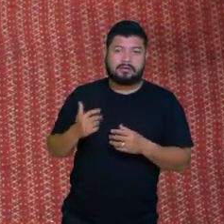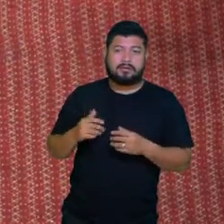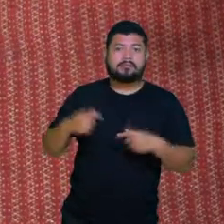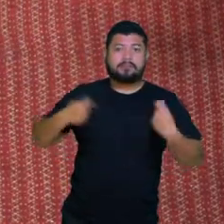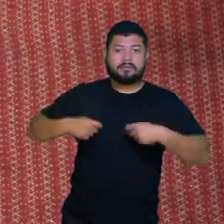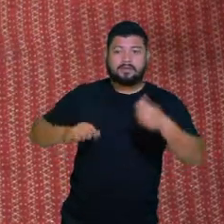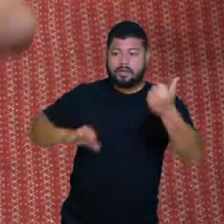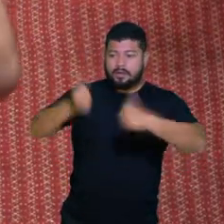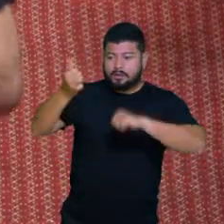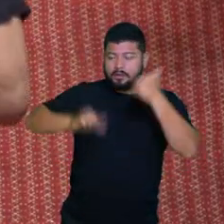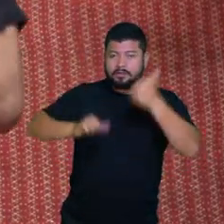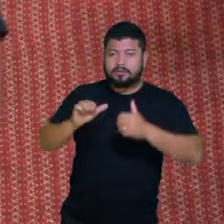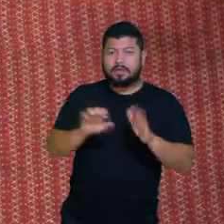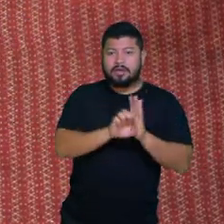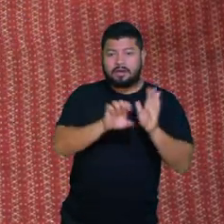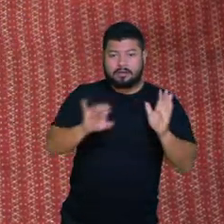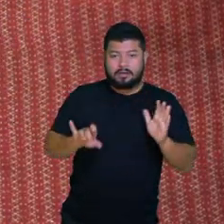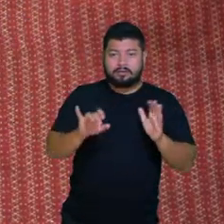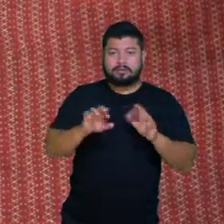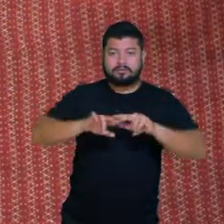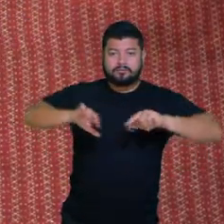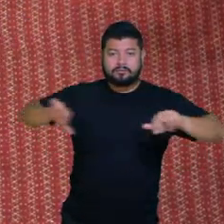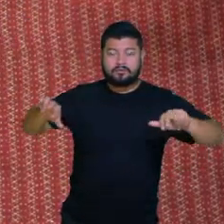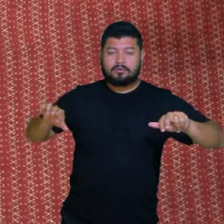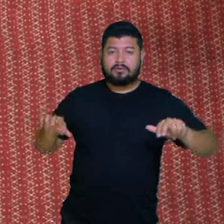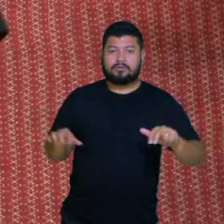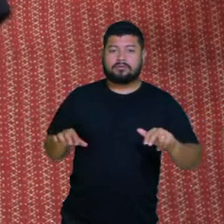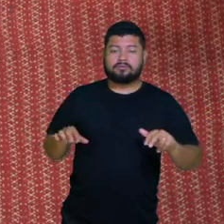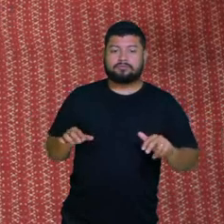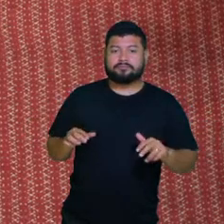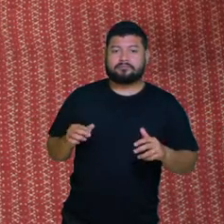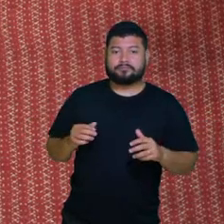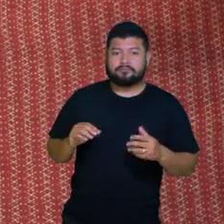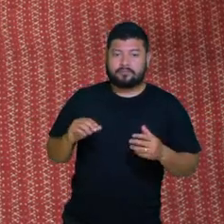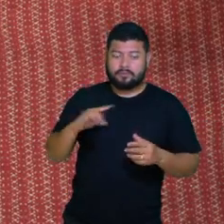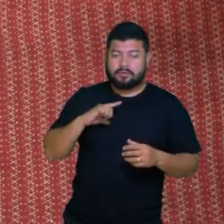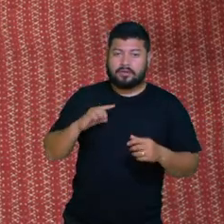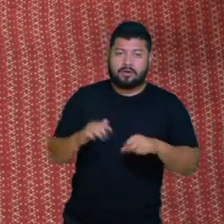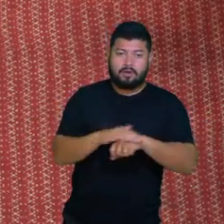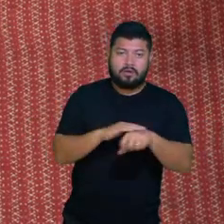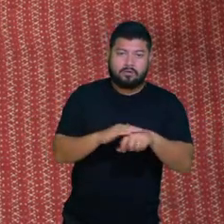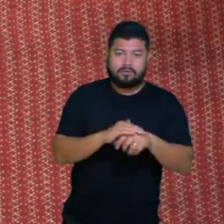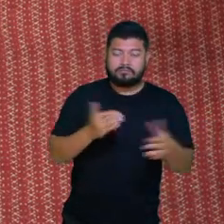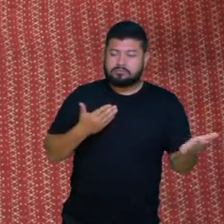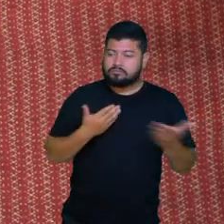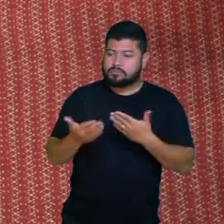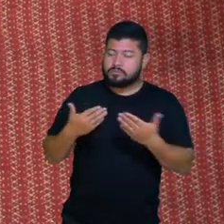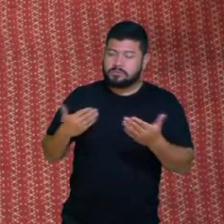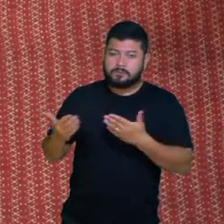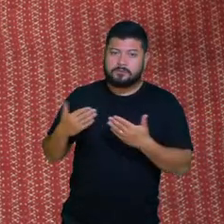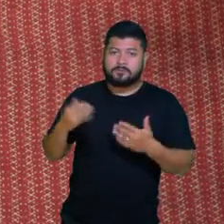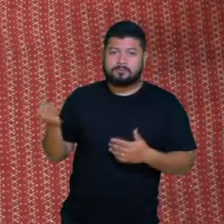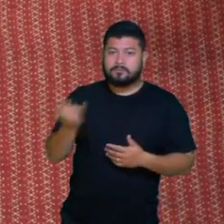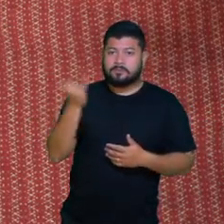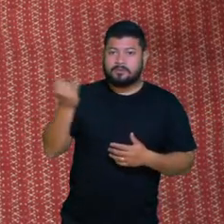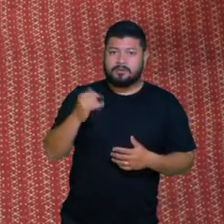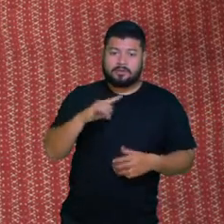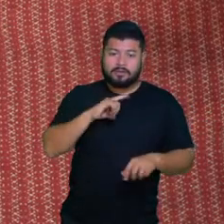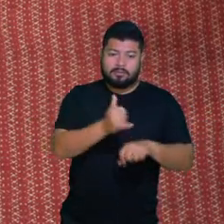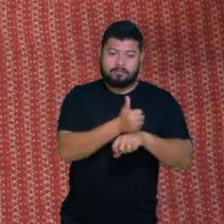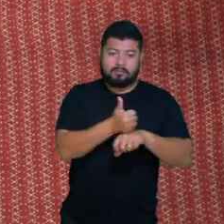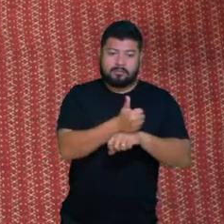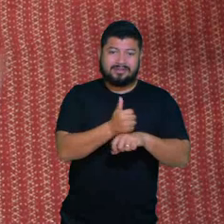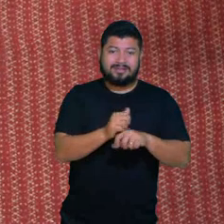Secretaria de Estado que se Estabeleça uma conversa e um diálogo aberto sobre a importância de ter profissionais